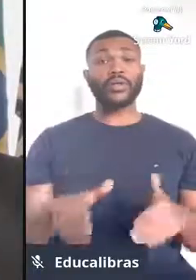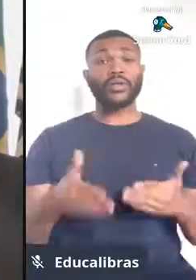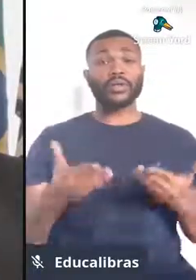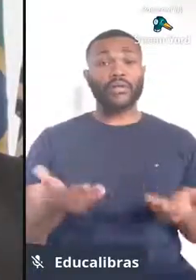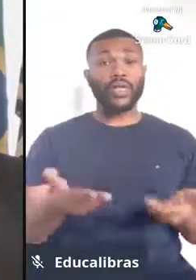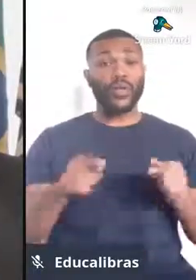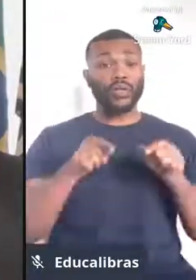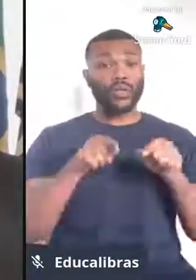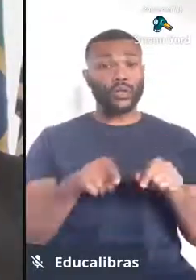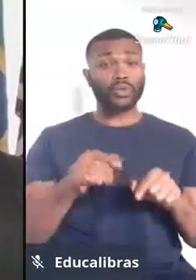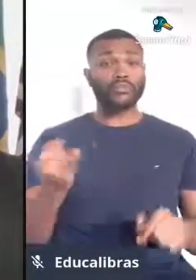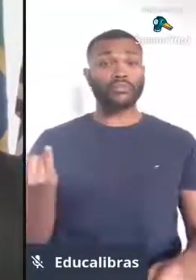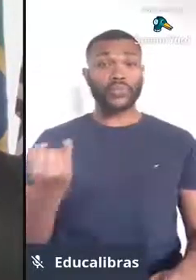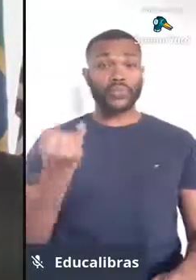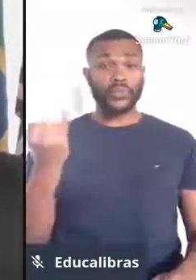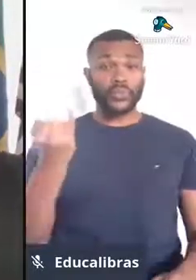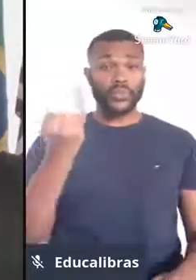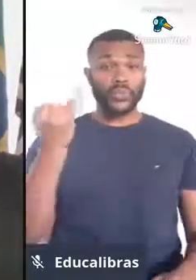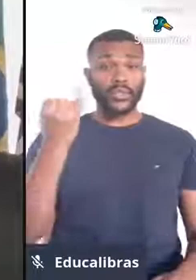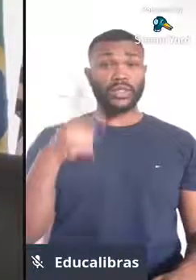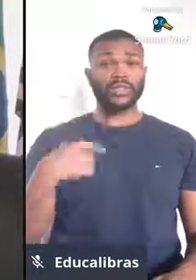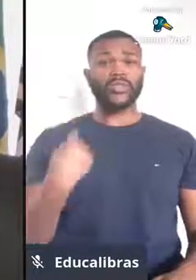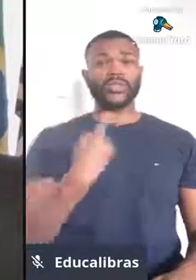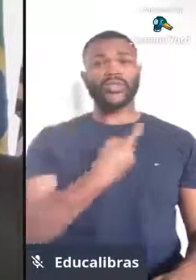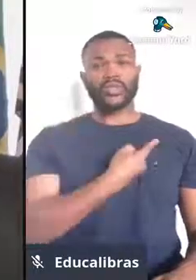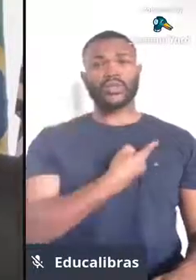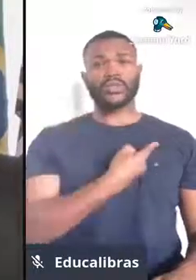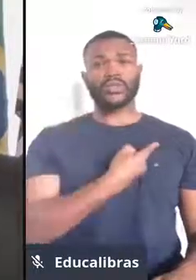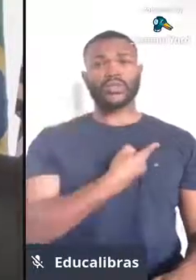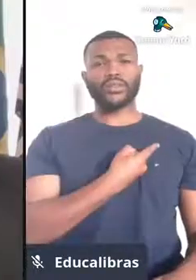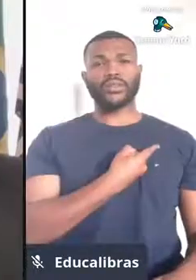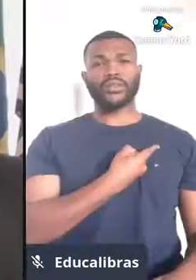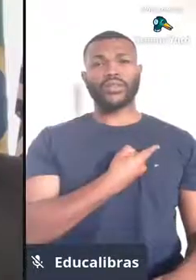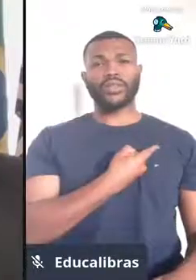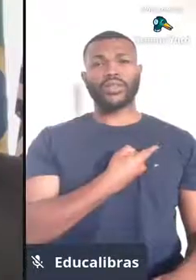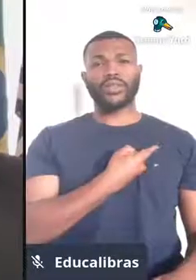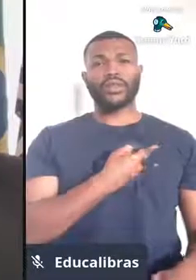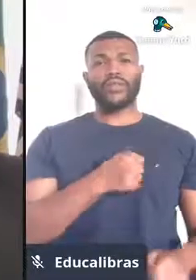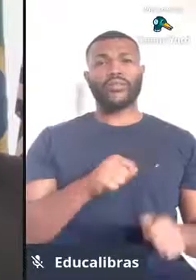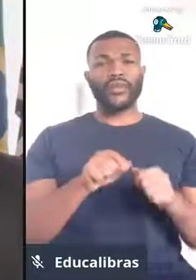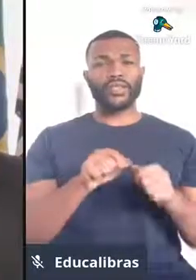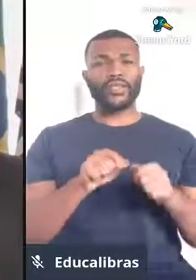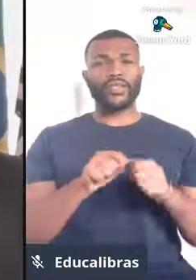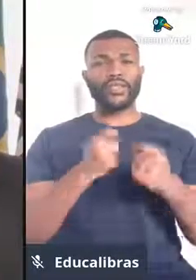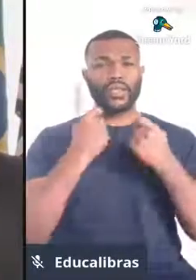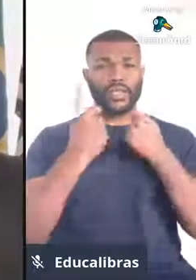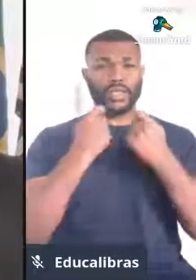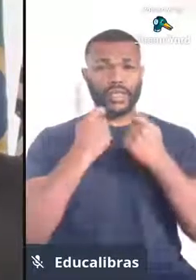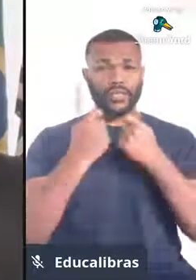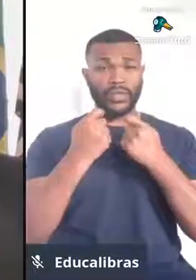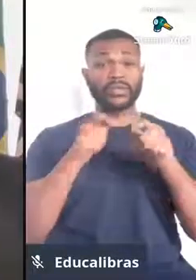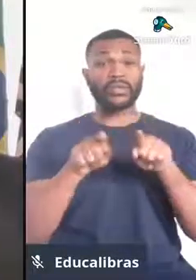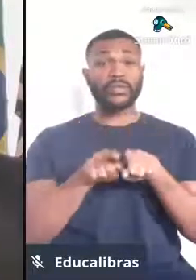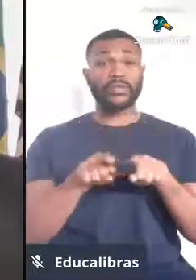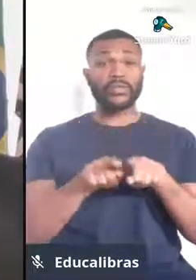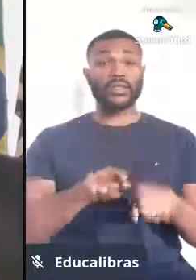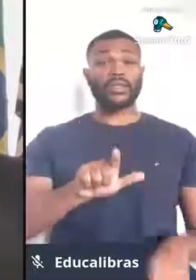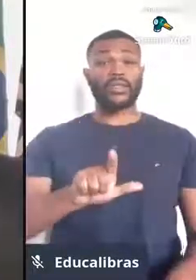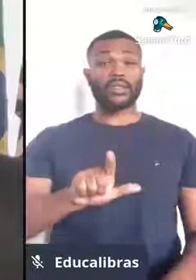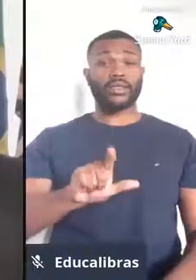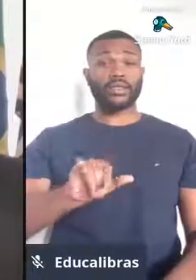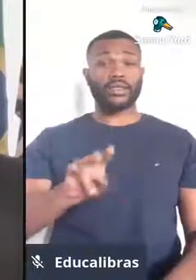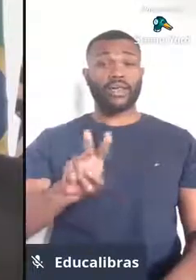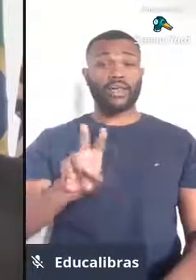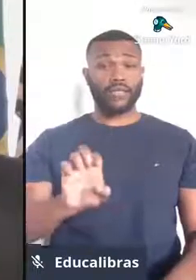a grande razão da gente estar fazendo essas entrevistas, esses lives, aqui com